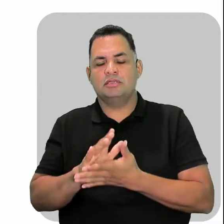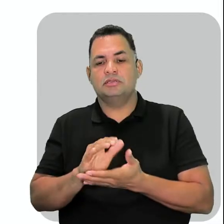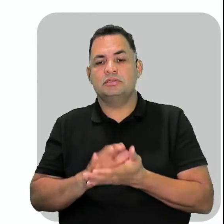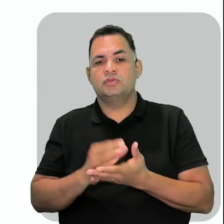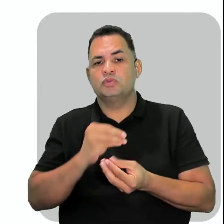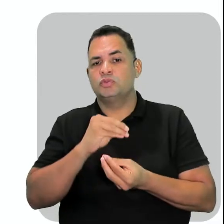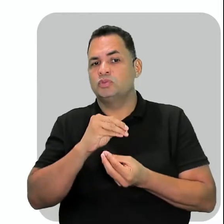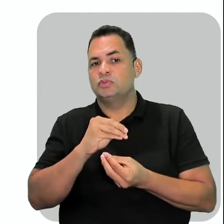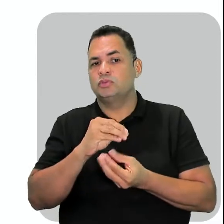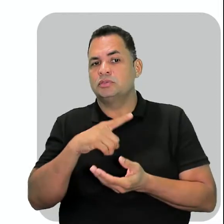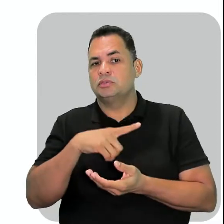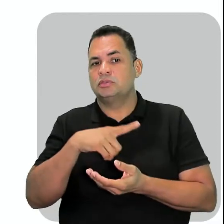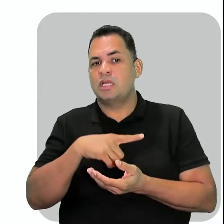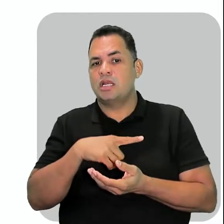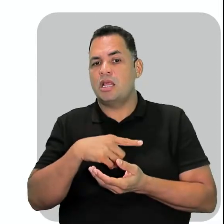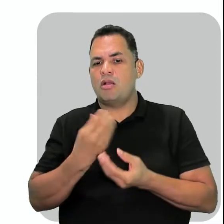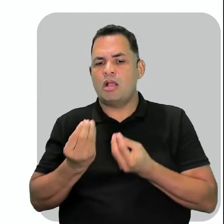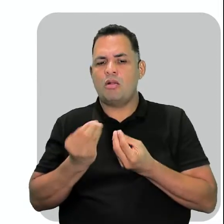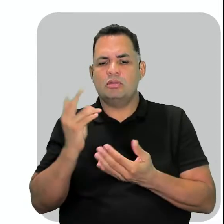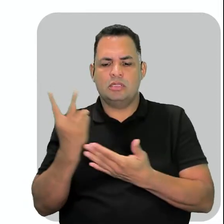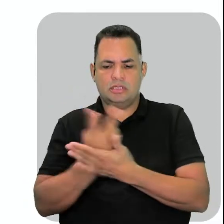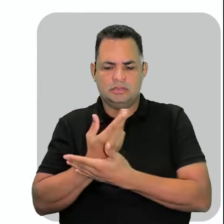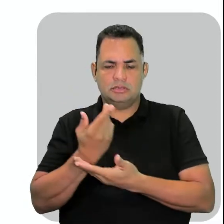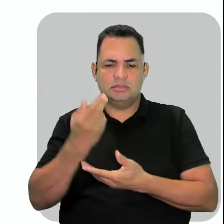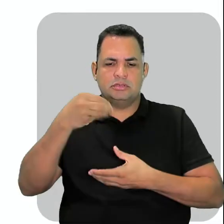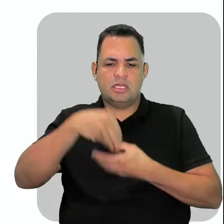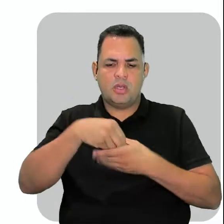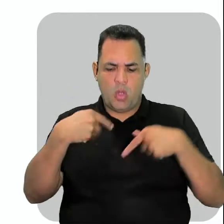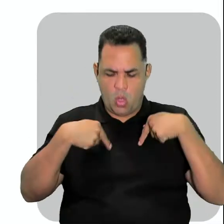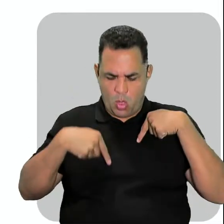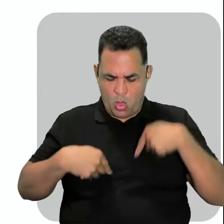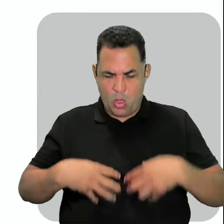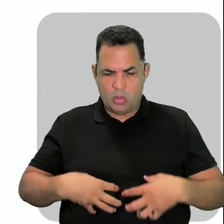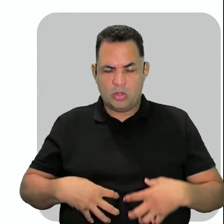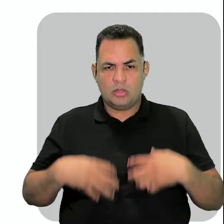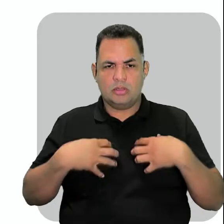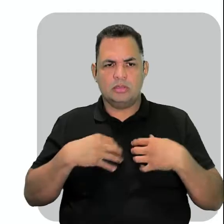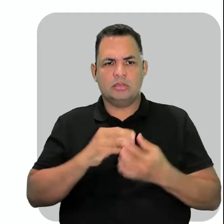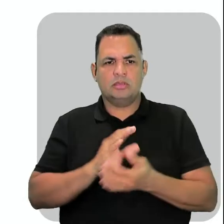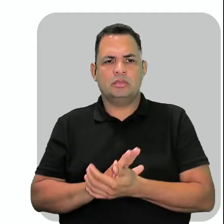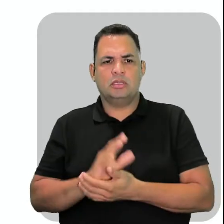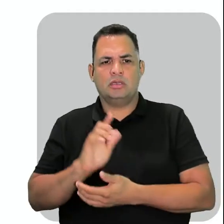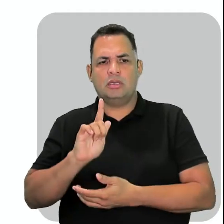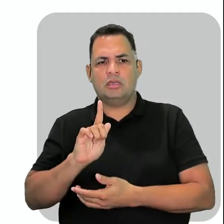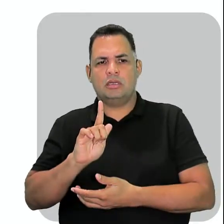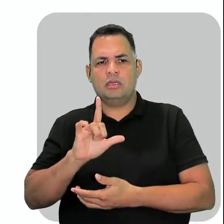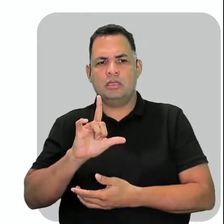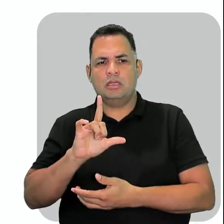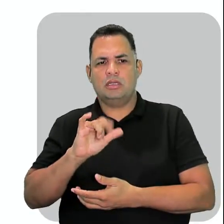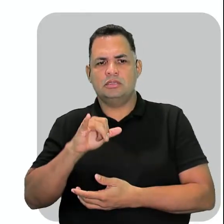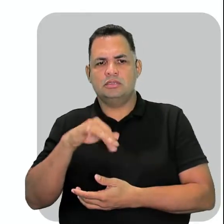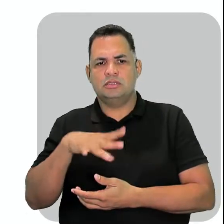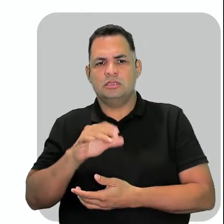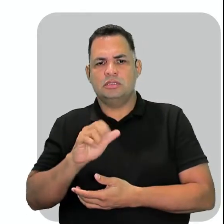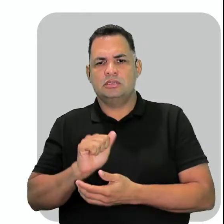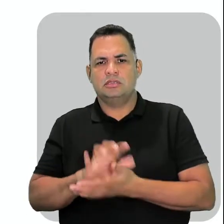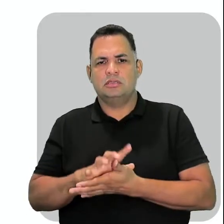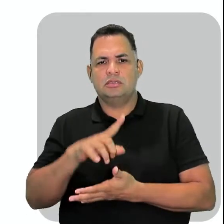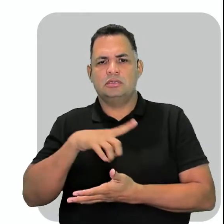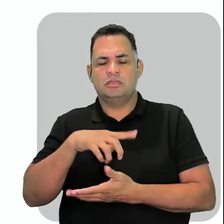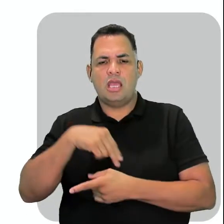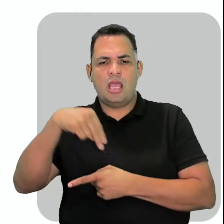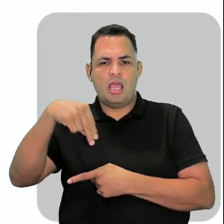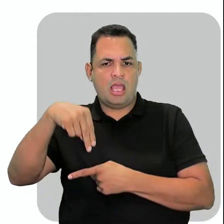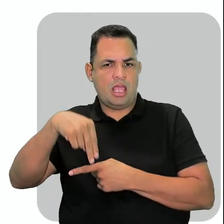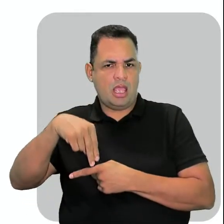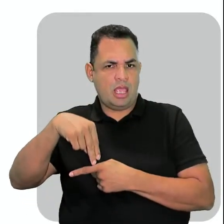eles desempenham em nosso organismo. Aqui nós temos a glicina. Ela é fonte de